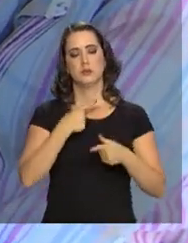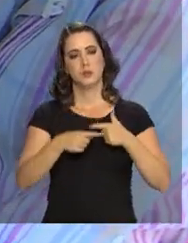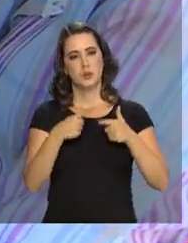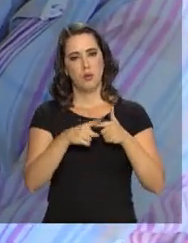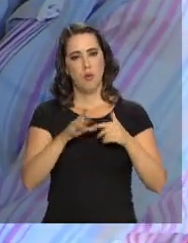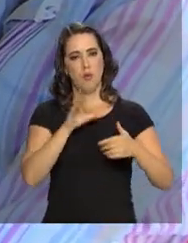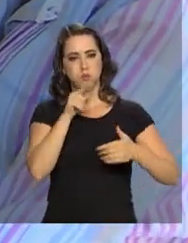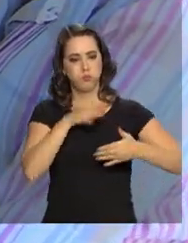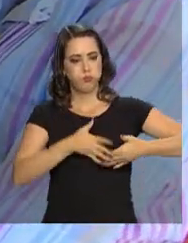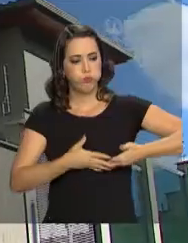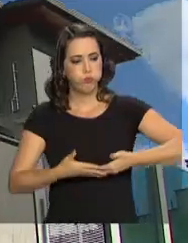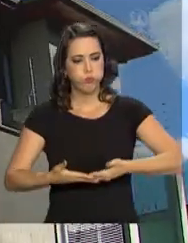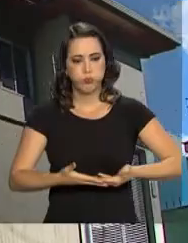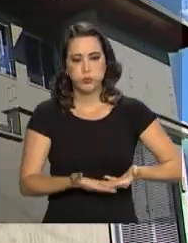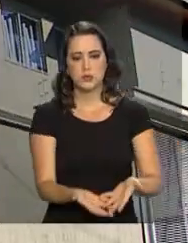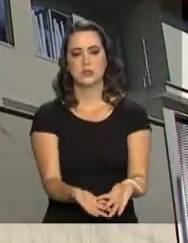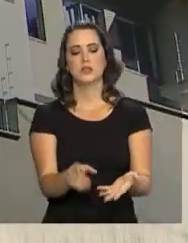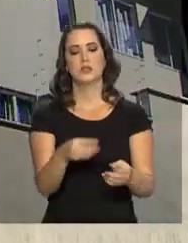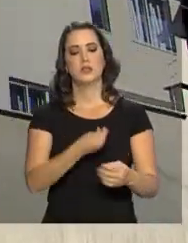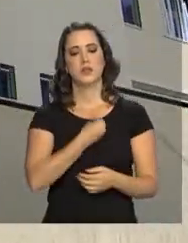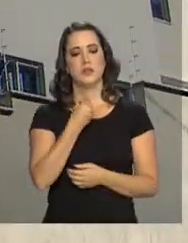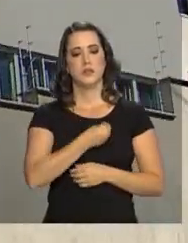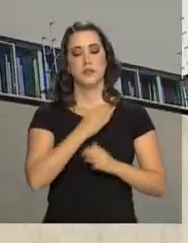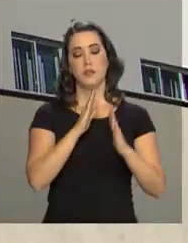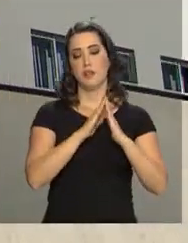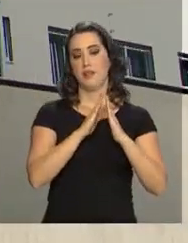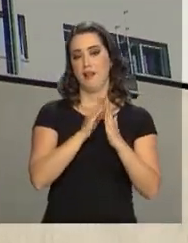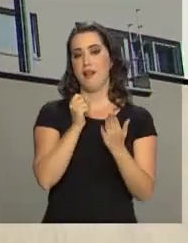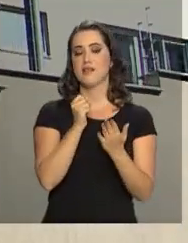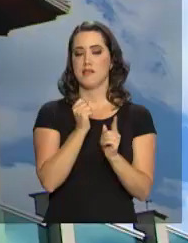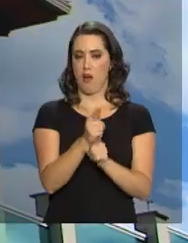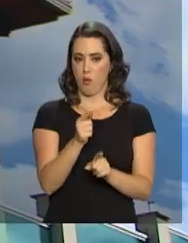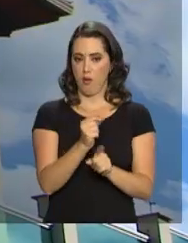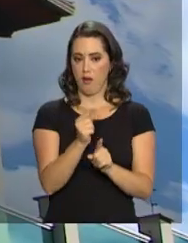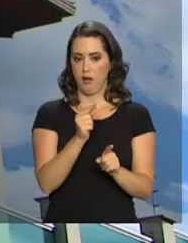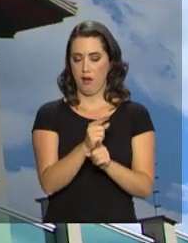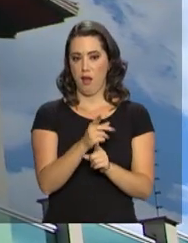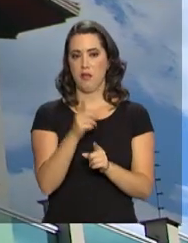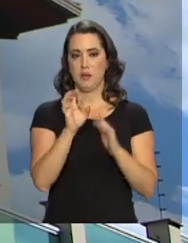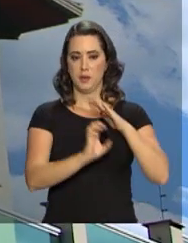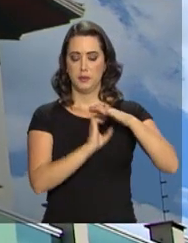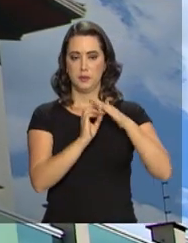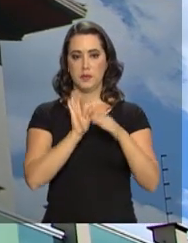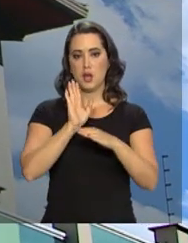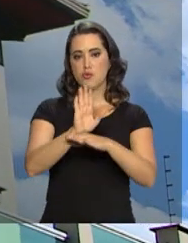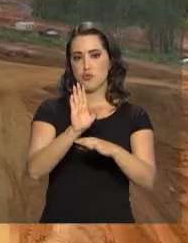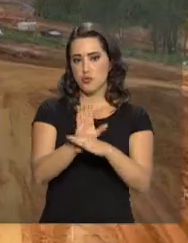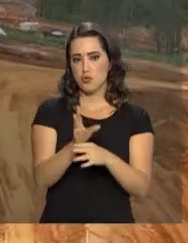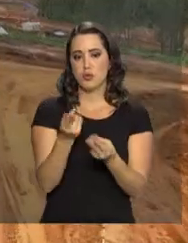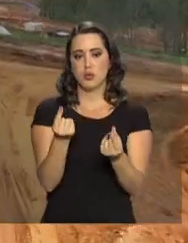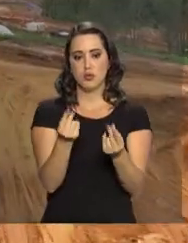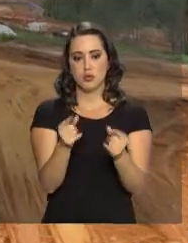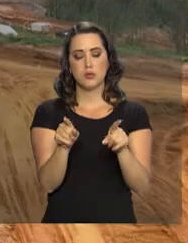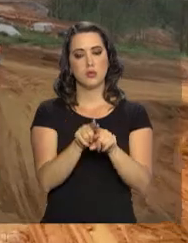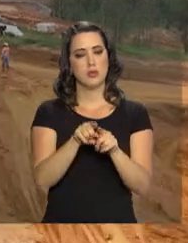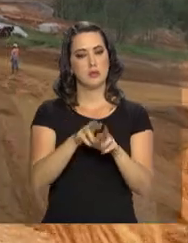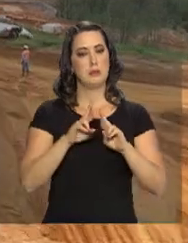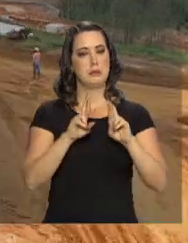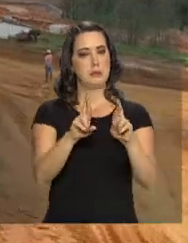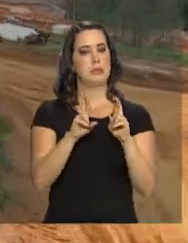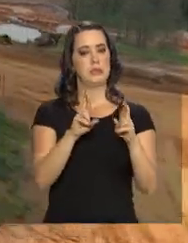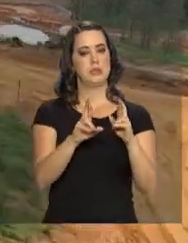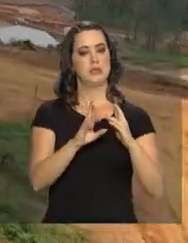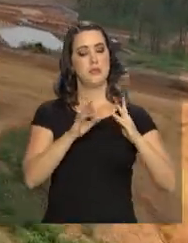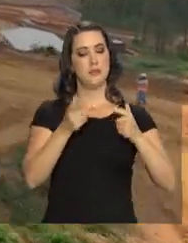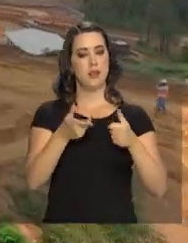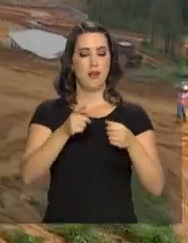pelo rompimento da barragem vivem em moradias alugadas pela mineradora. Recebem um auxílio mensal e aguardam o reassentamento